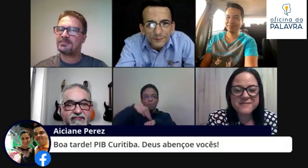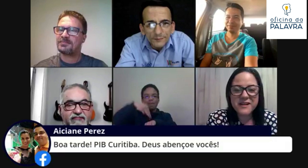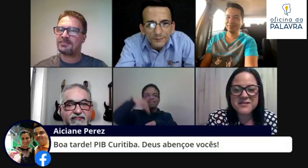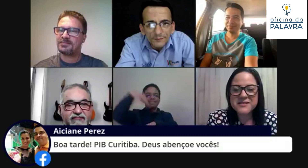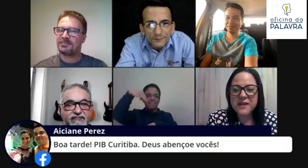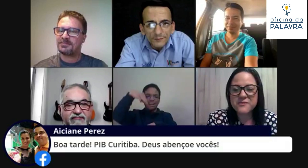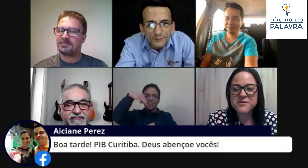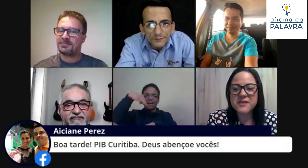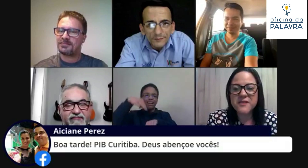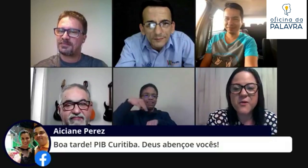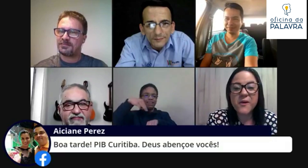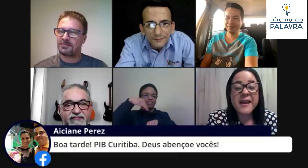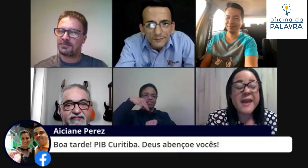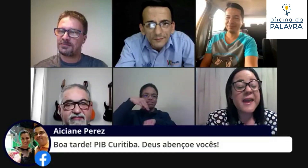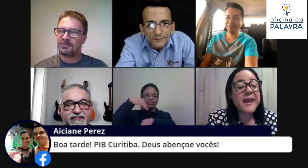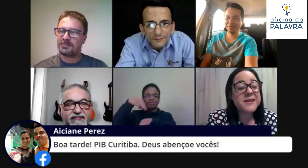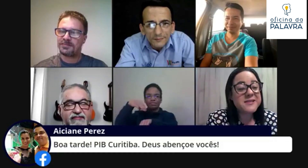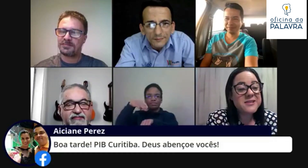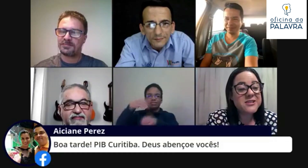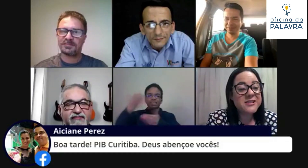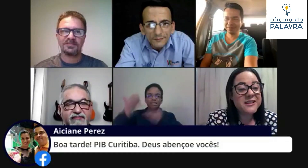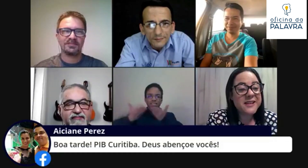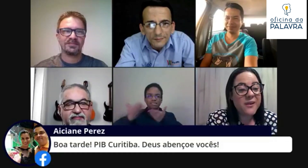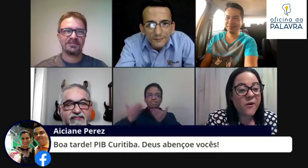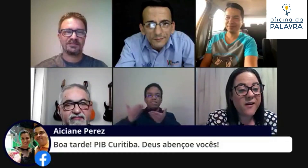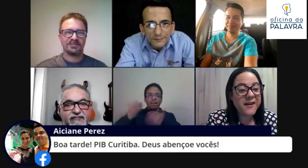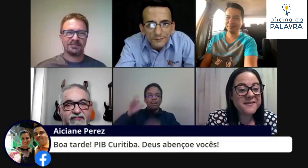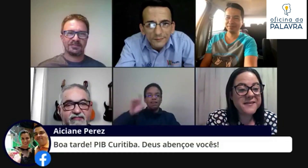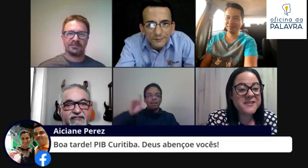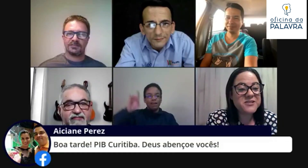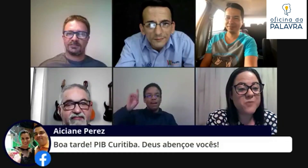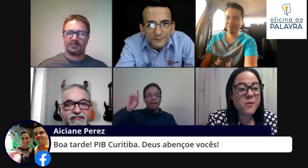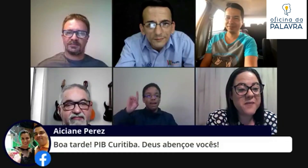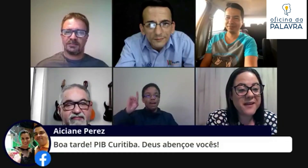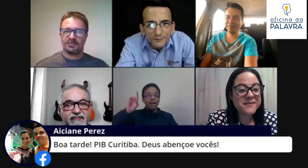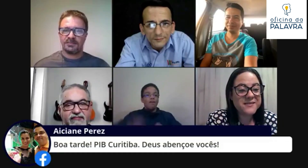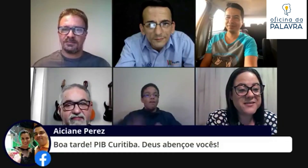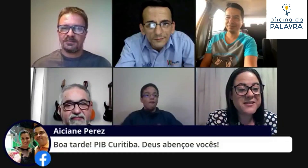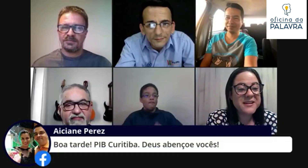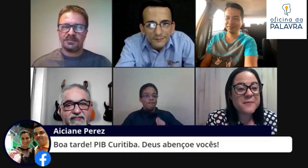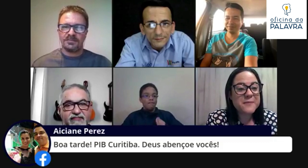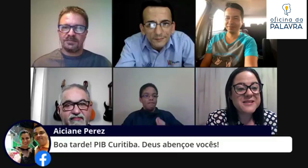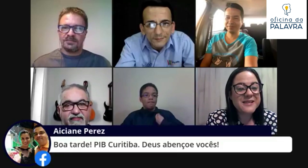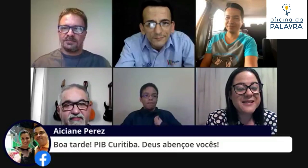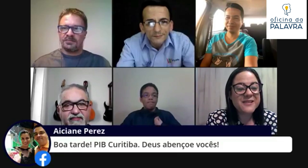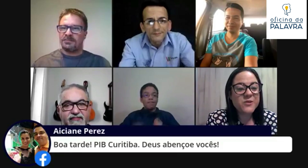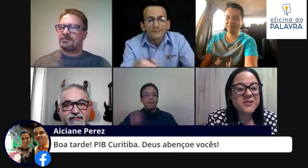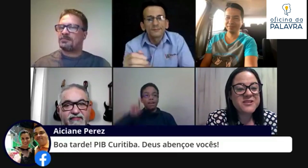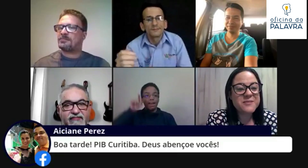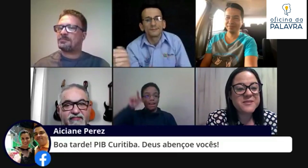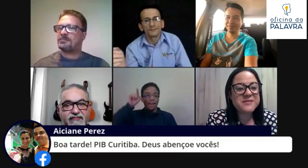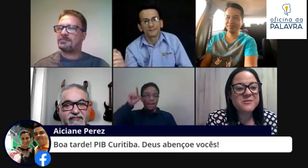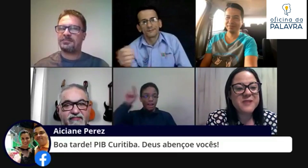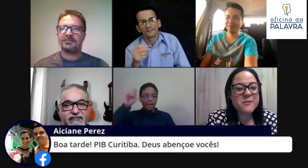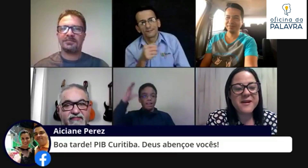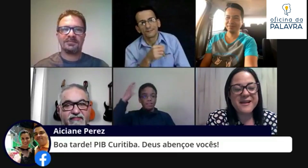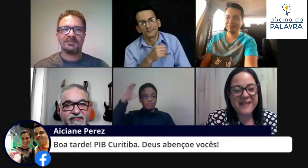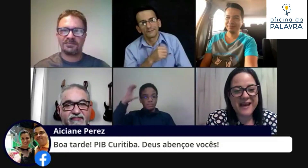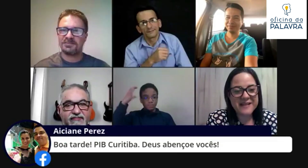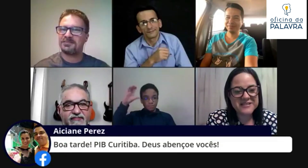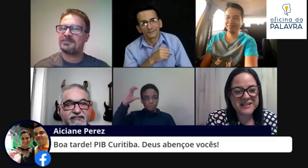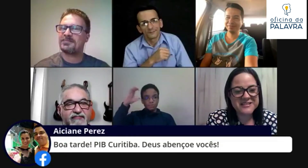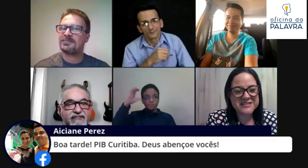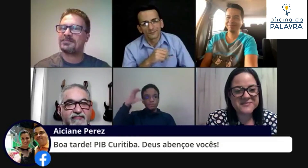né, um grande servo do Senhor, reside em Niterói neste momento, mas ele tá doidinho para se mudar